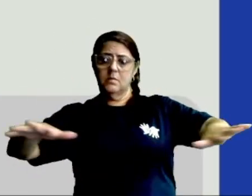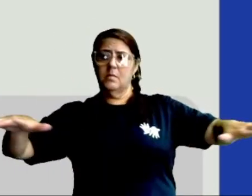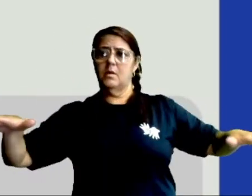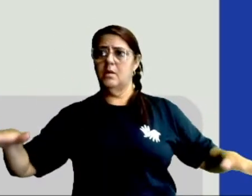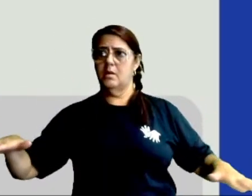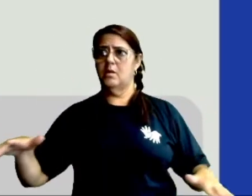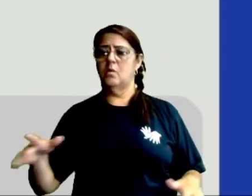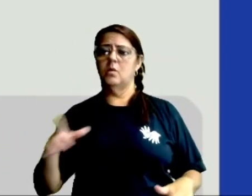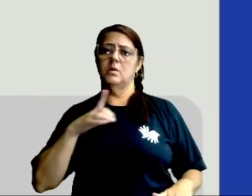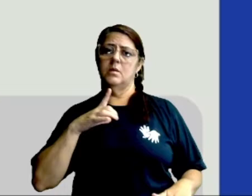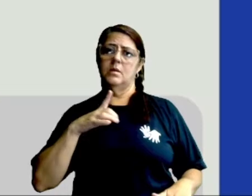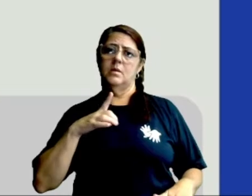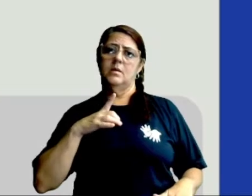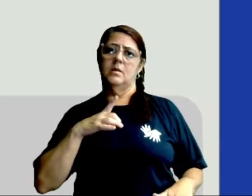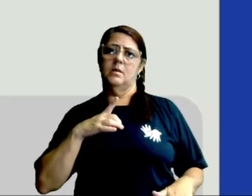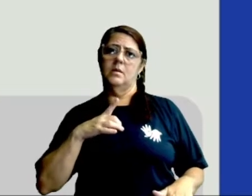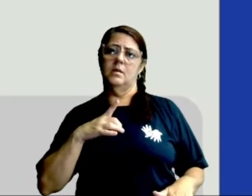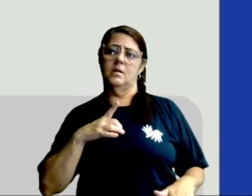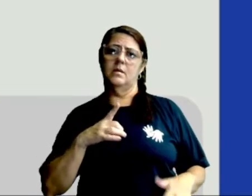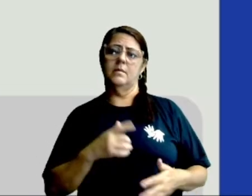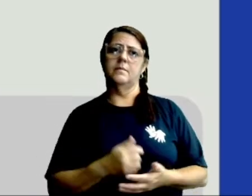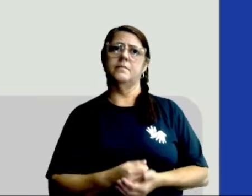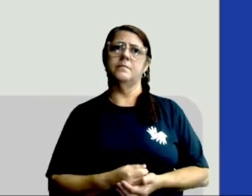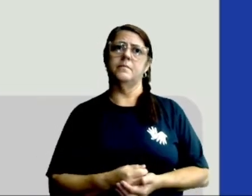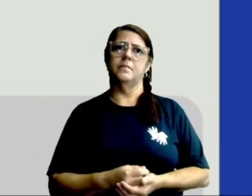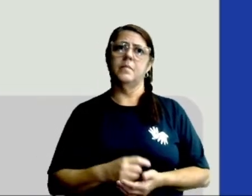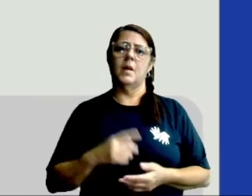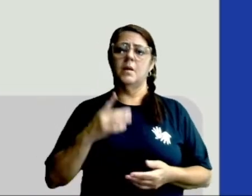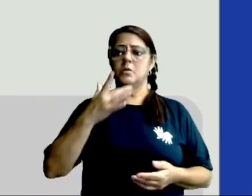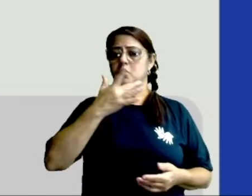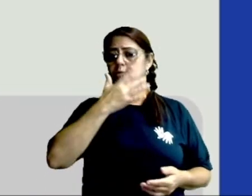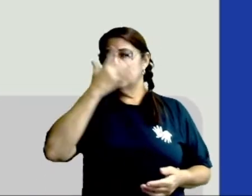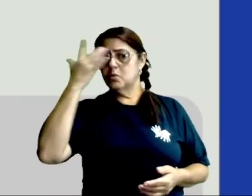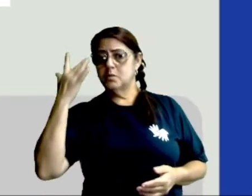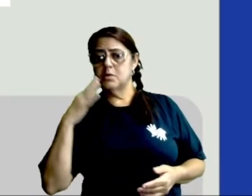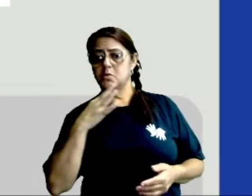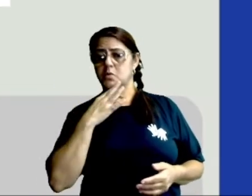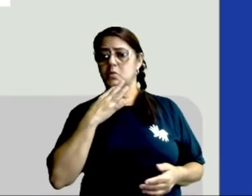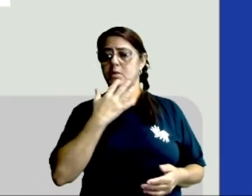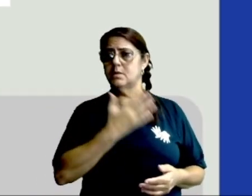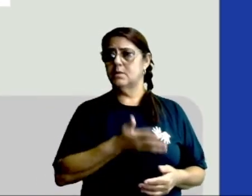tinham influência sobre quase todo mundo conhecido.